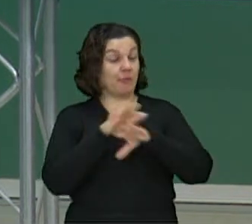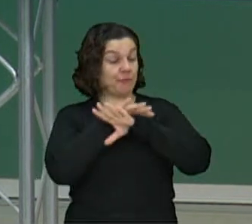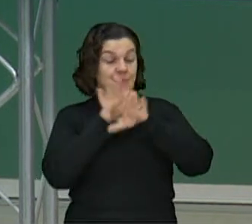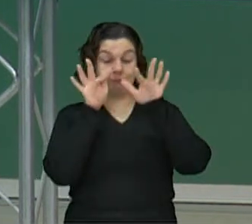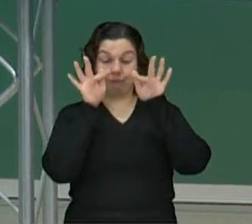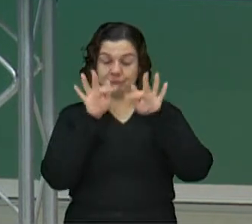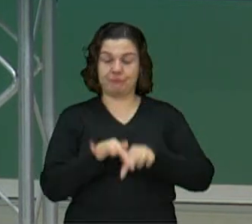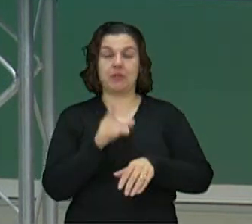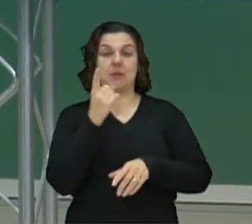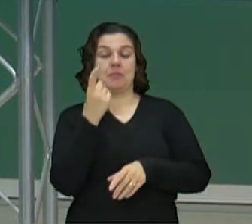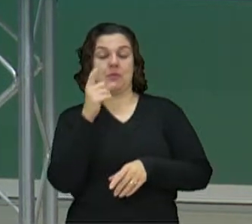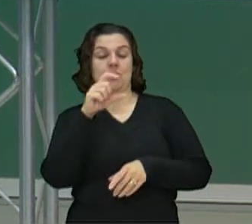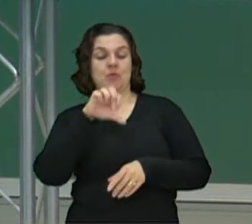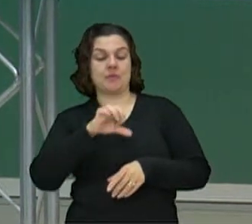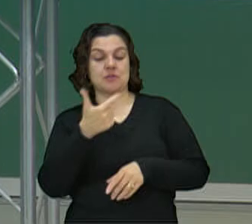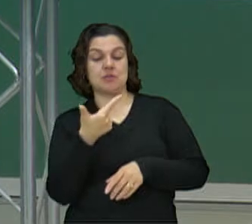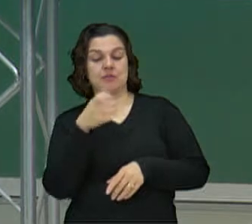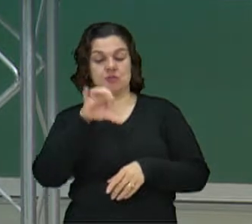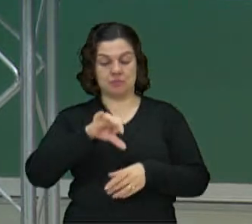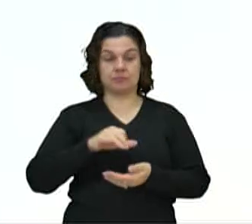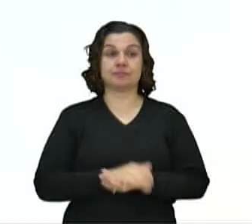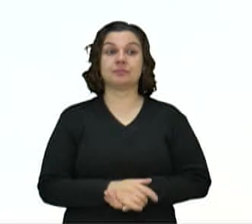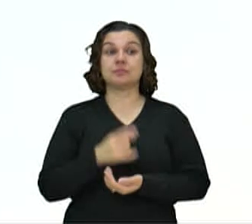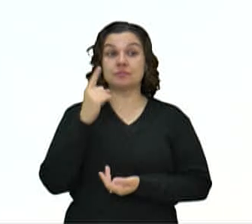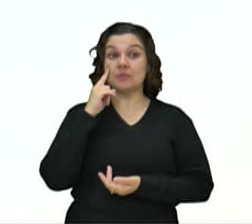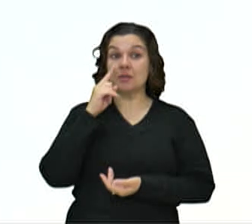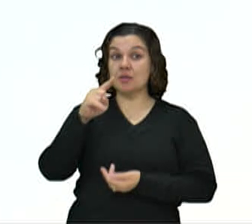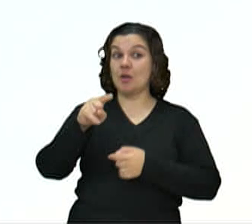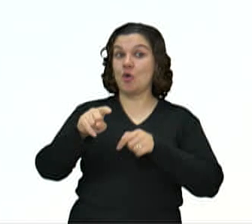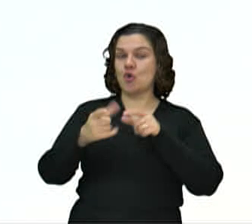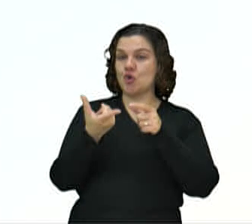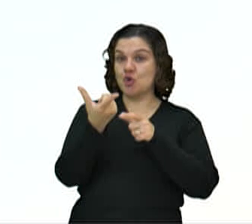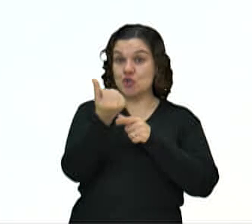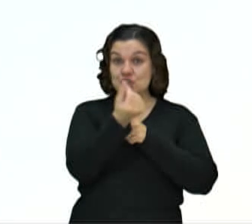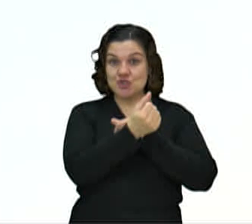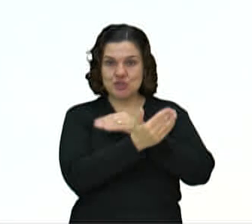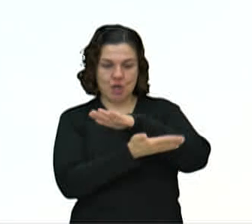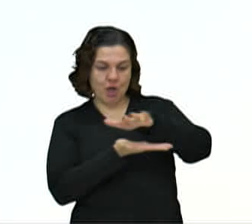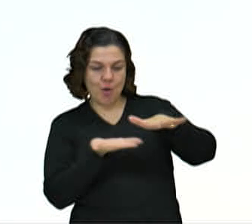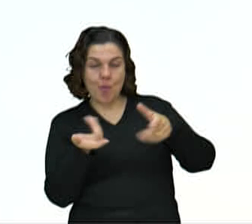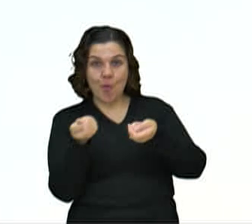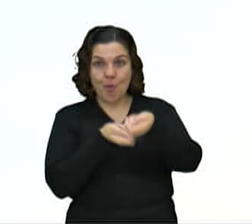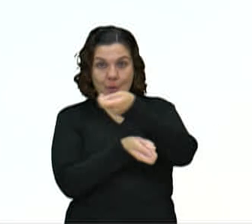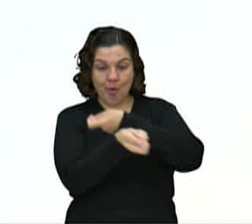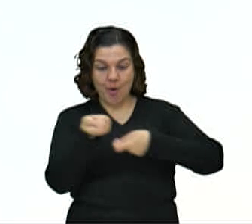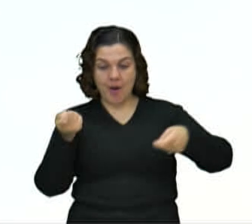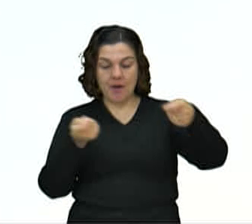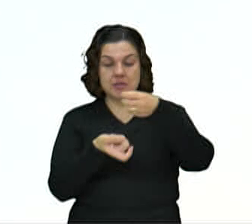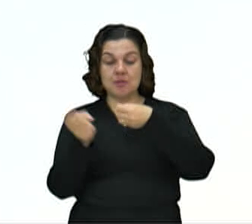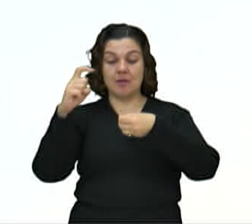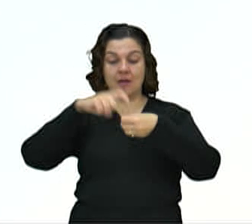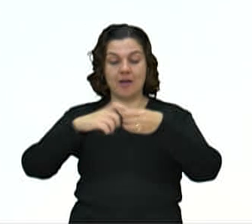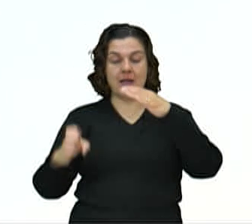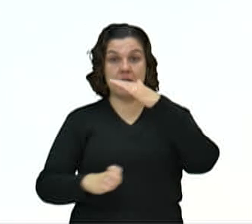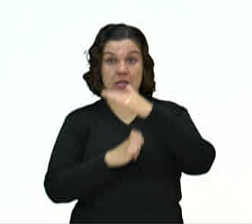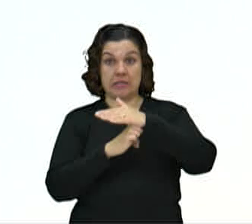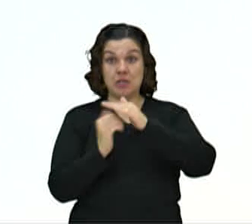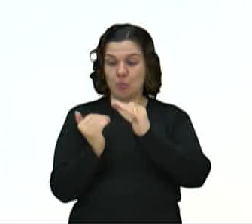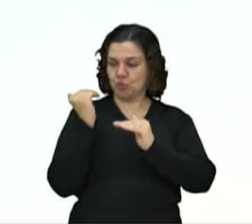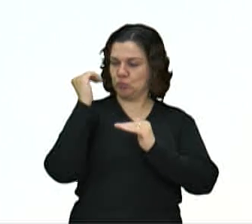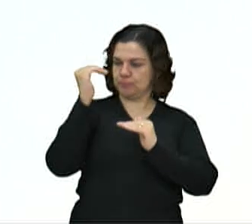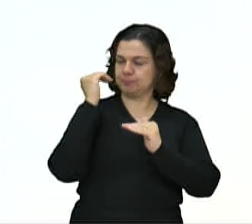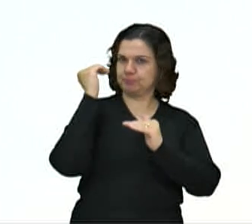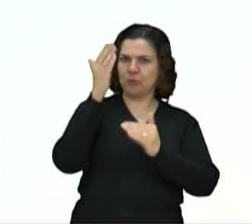York em 1929. A movimentação na Bolsa de Valores de Nova York aumentava todos os